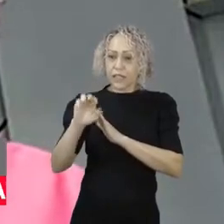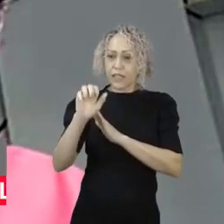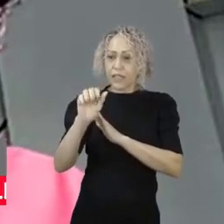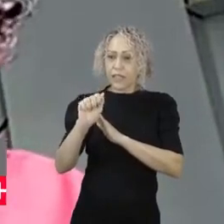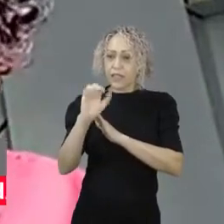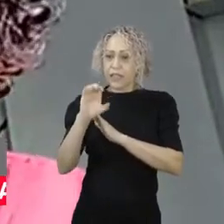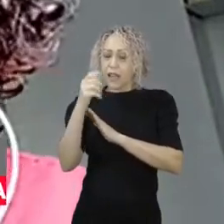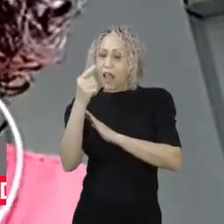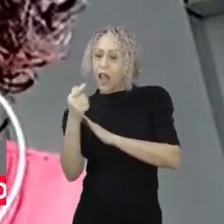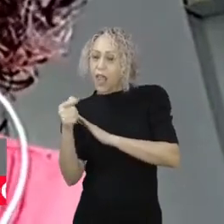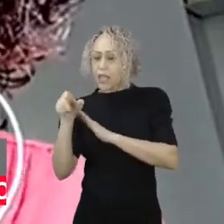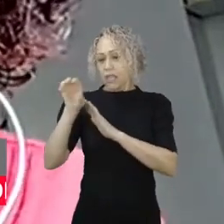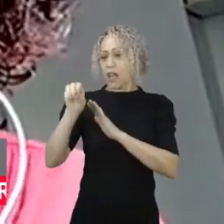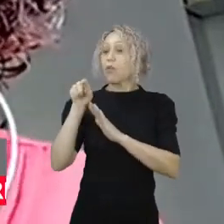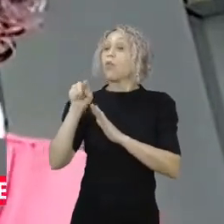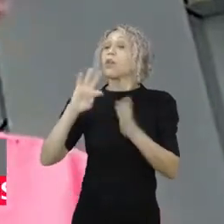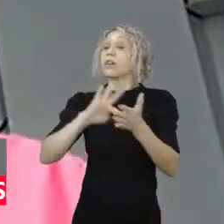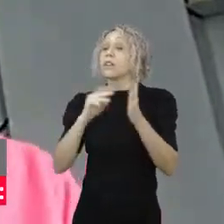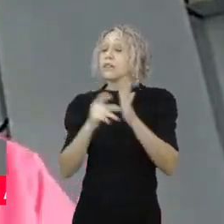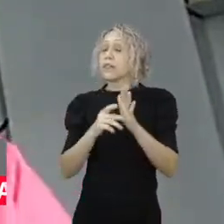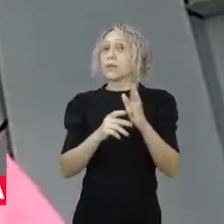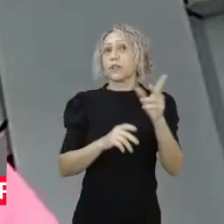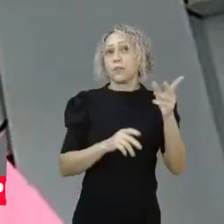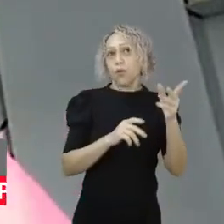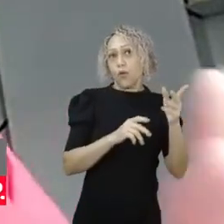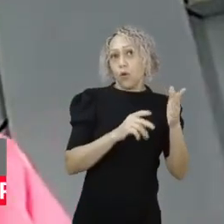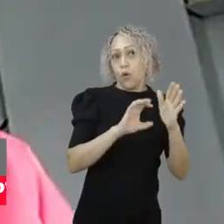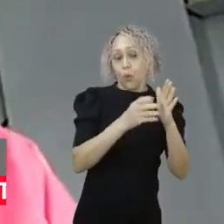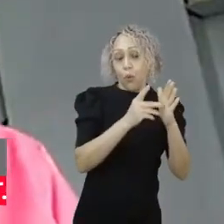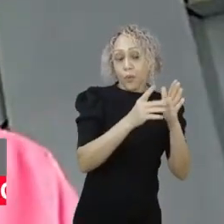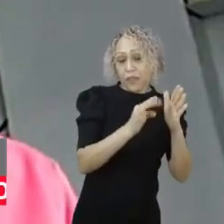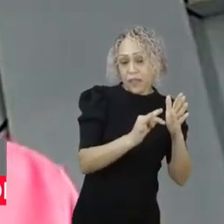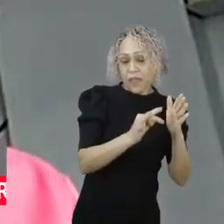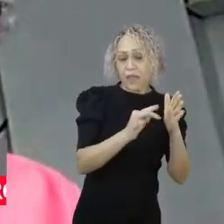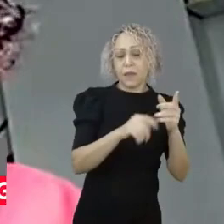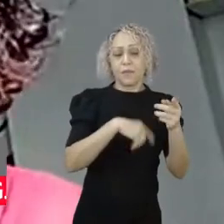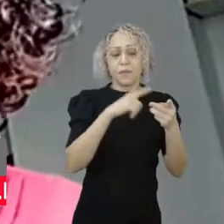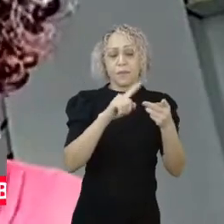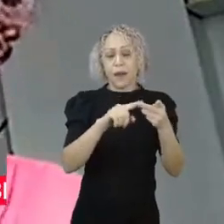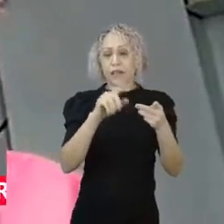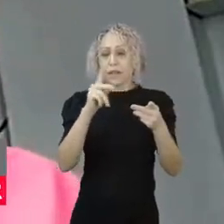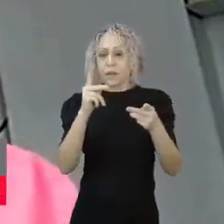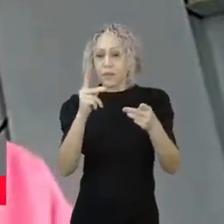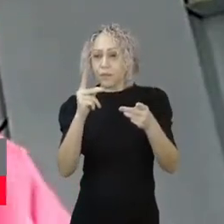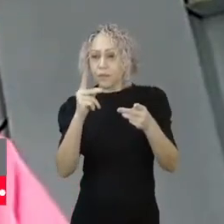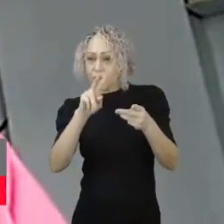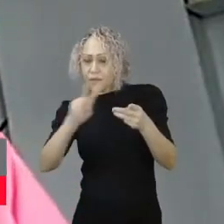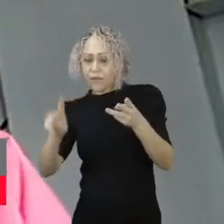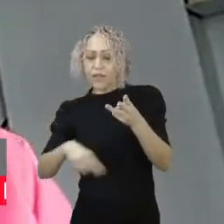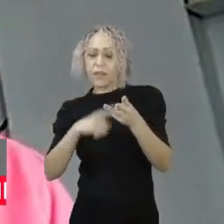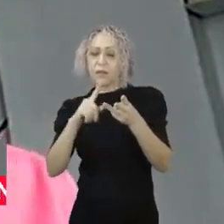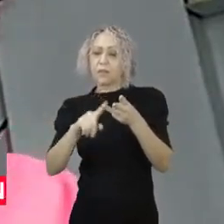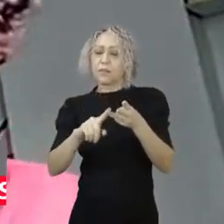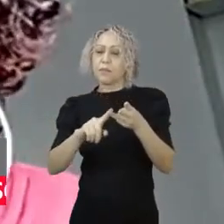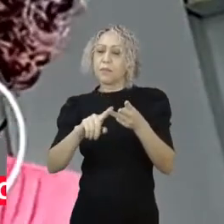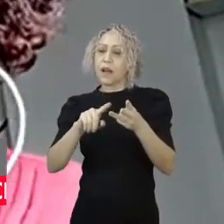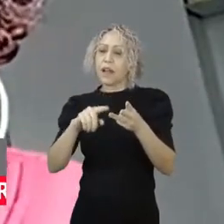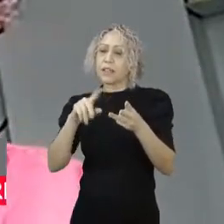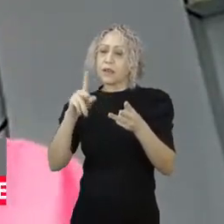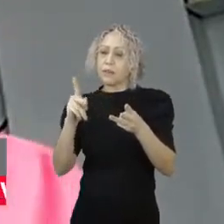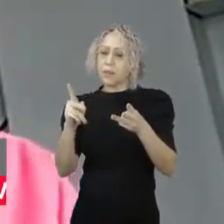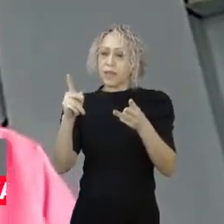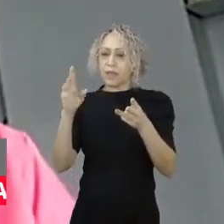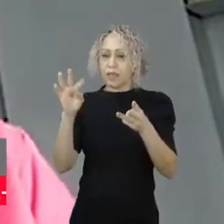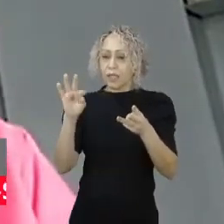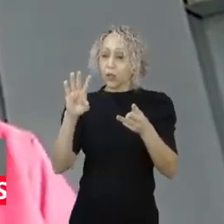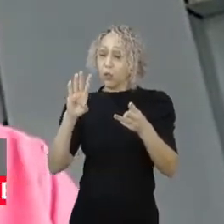nossa federação, nosso companheiro advogado Christian, vai explicar como funciona, como é que é feita a